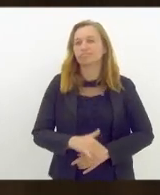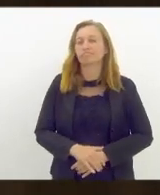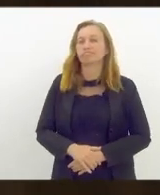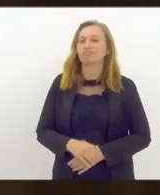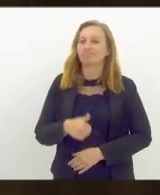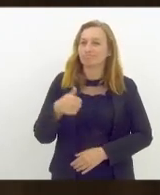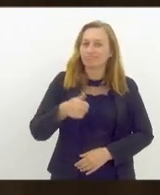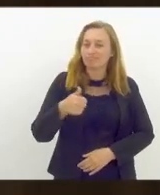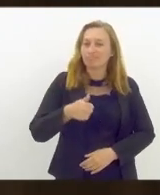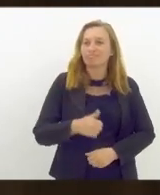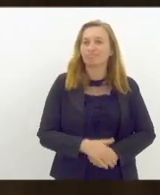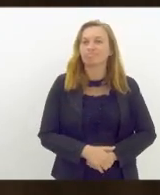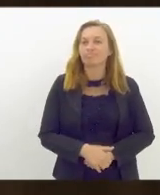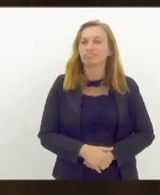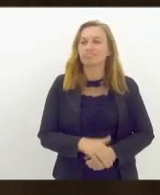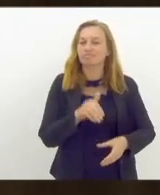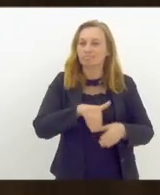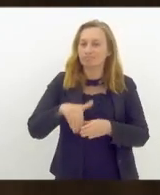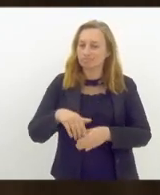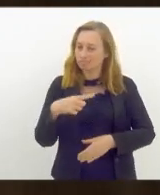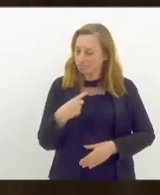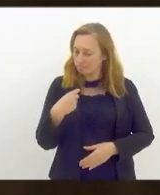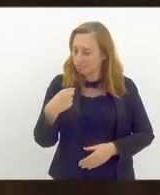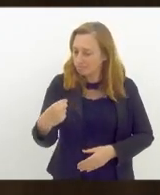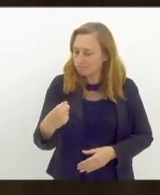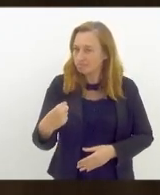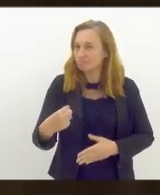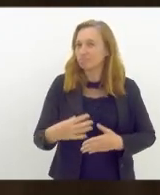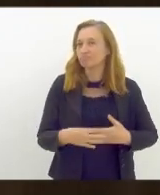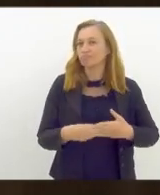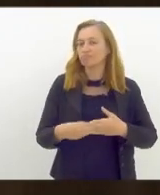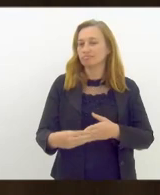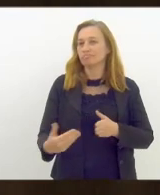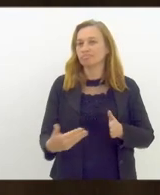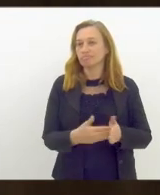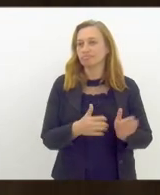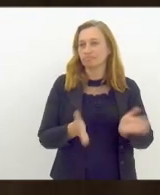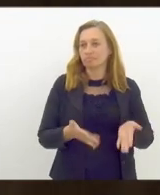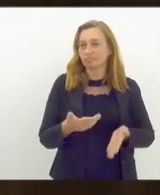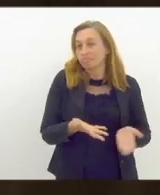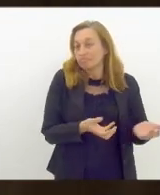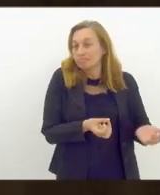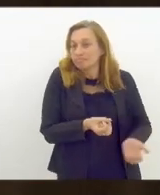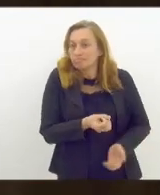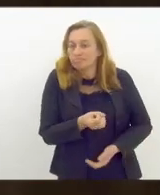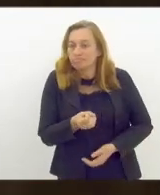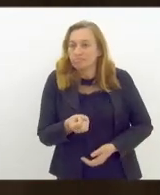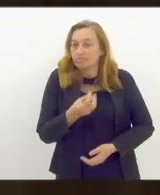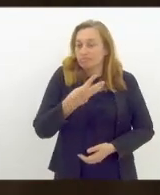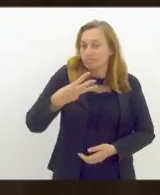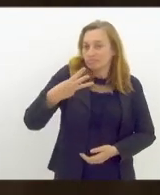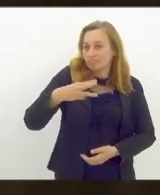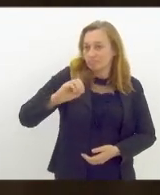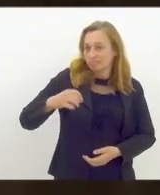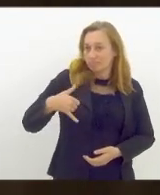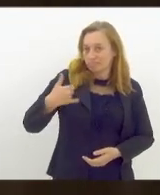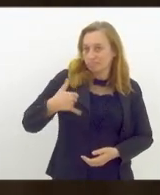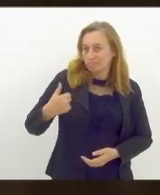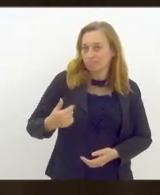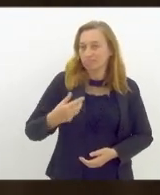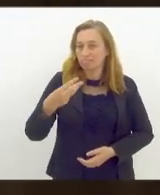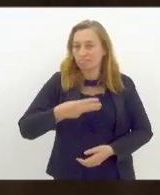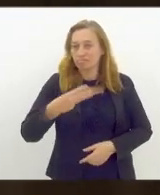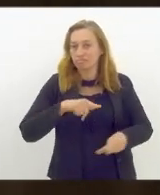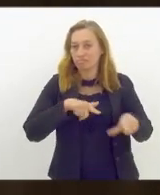Primeiro, aos eleitores que nos reconduziram, aliás... tão jovem, 30 anos de idade, indo para o terceiro mandato,